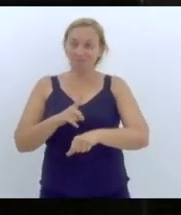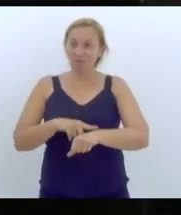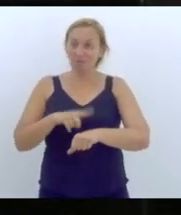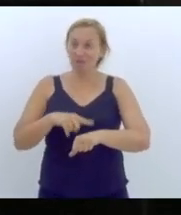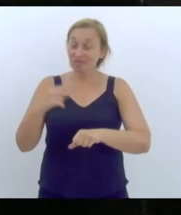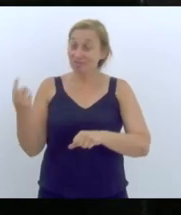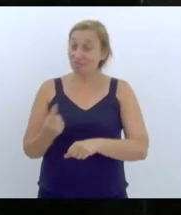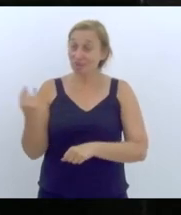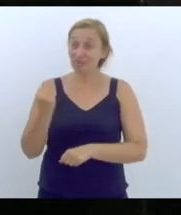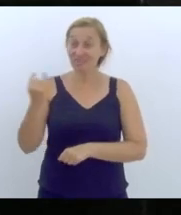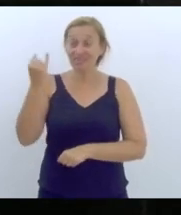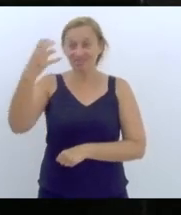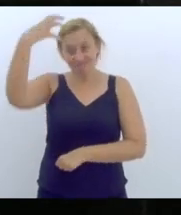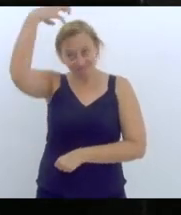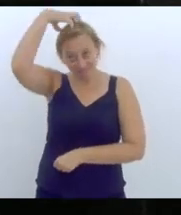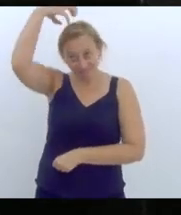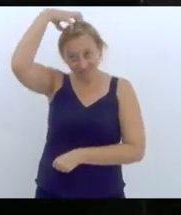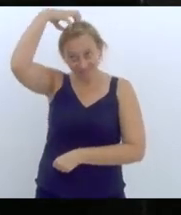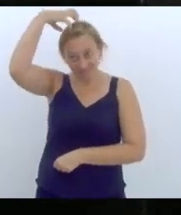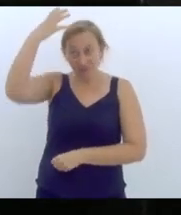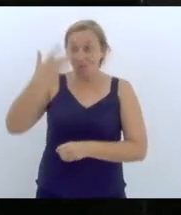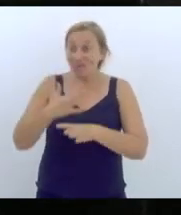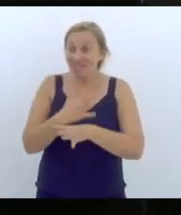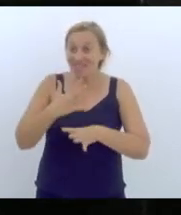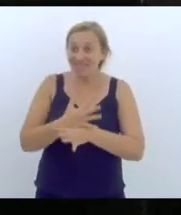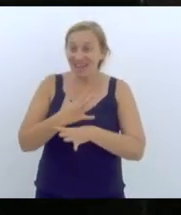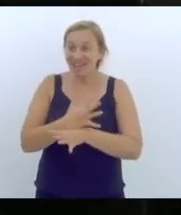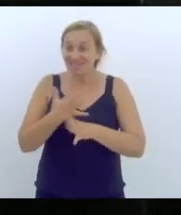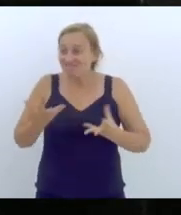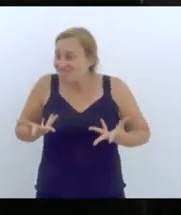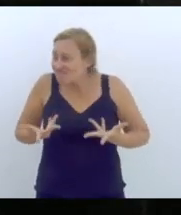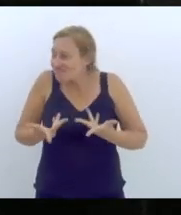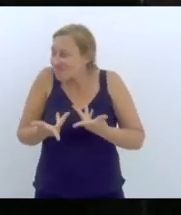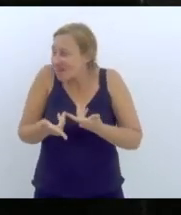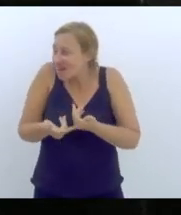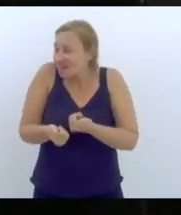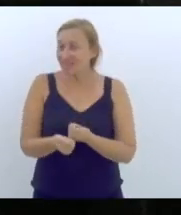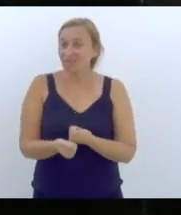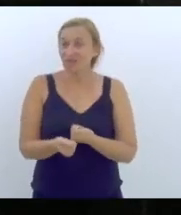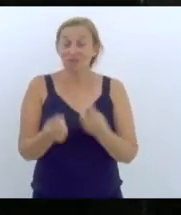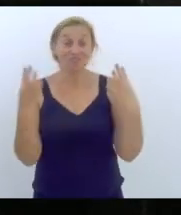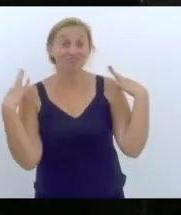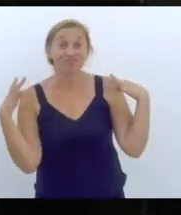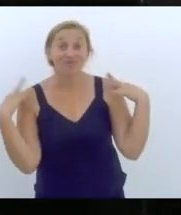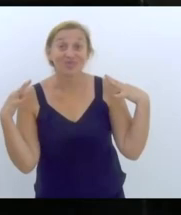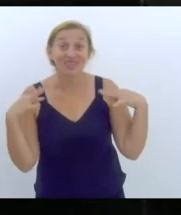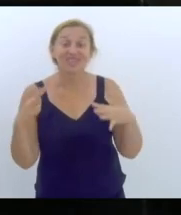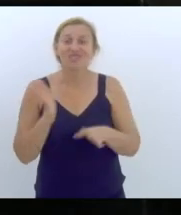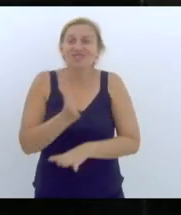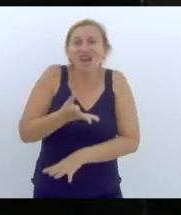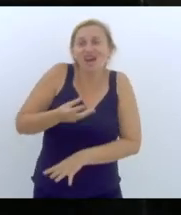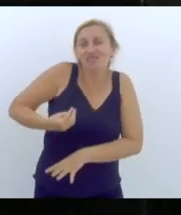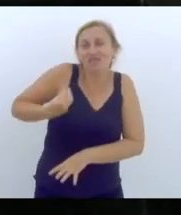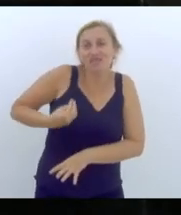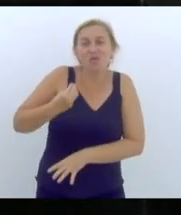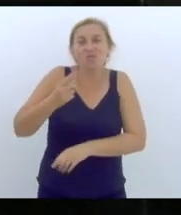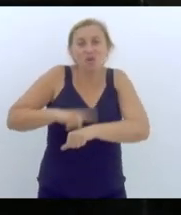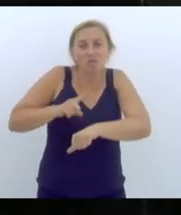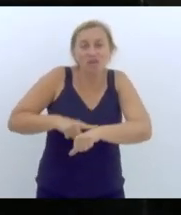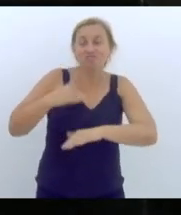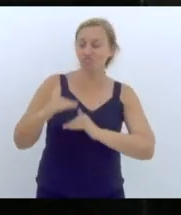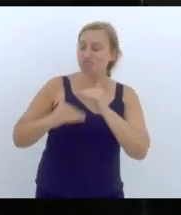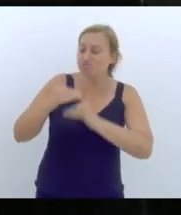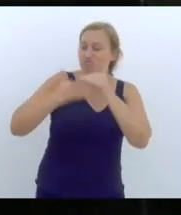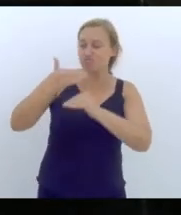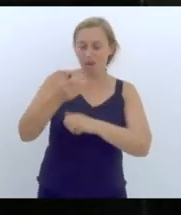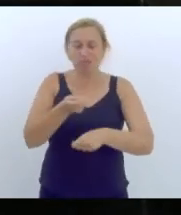do Império, é uma cidade extremamente vocacionada para o turismo, que já viveu momentos de desenvolvimento